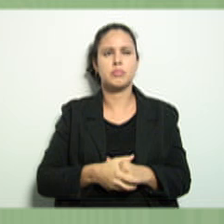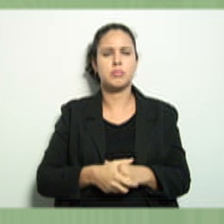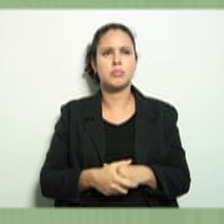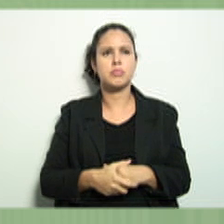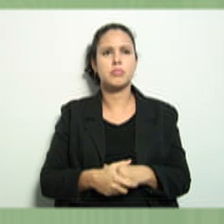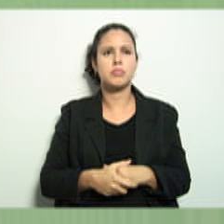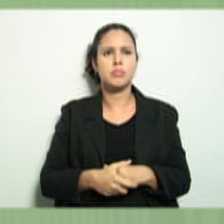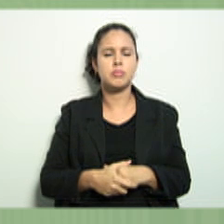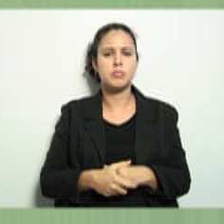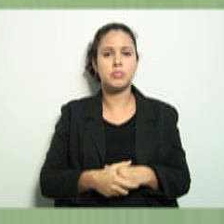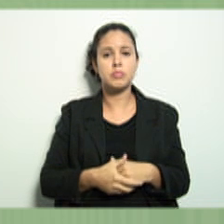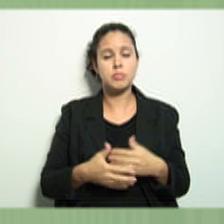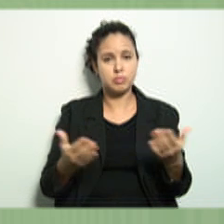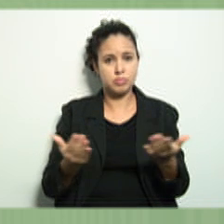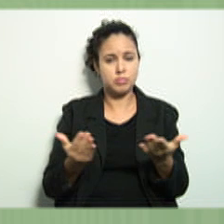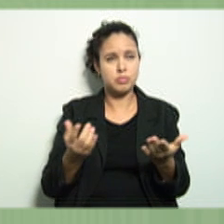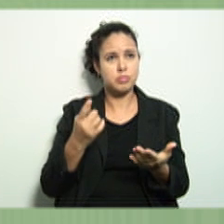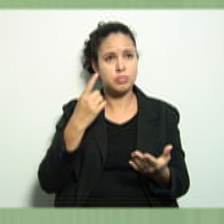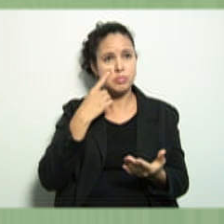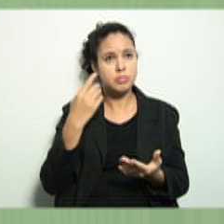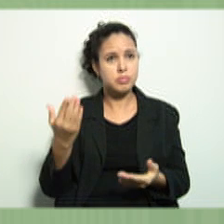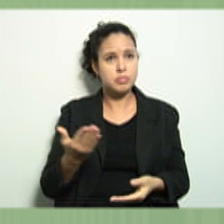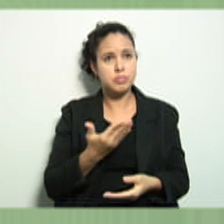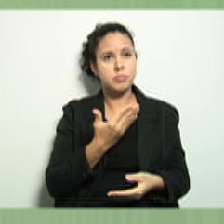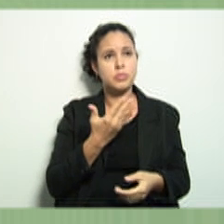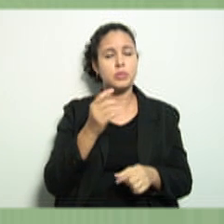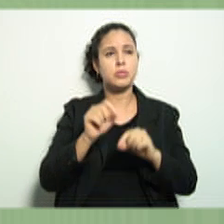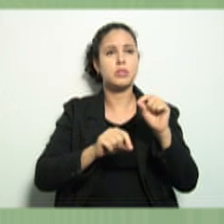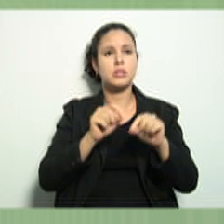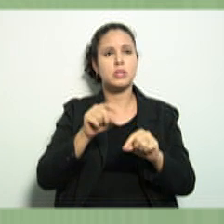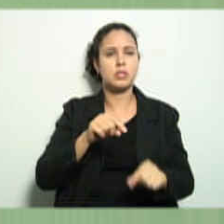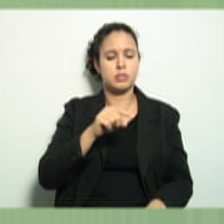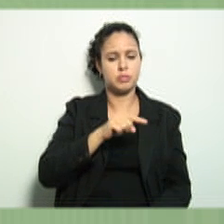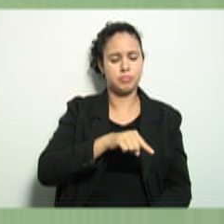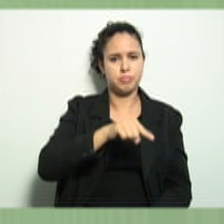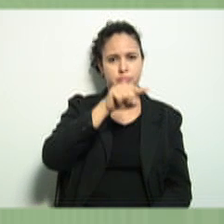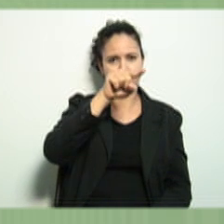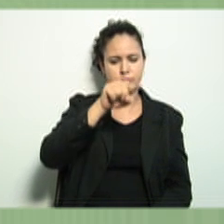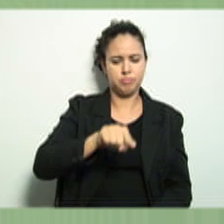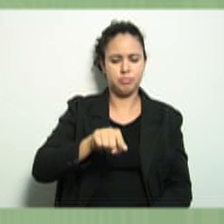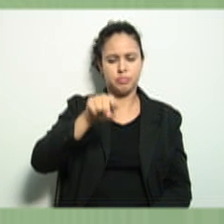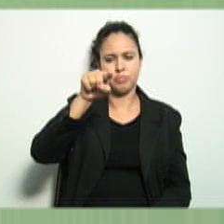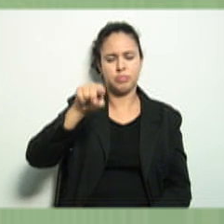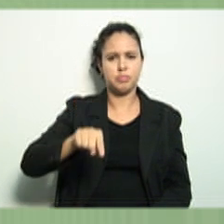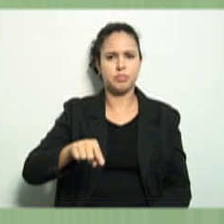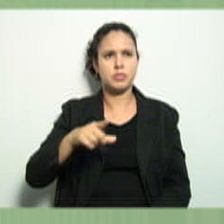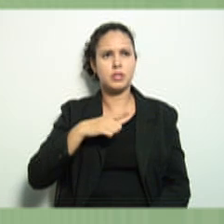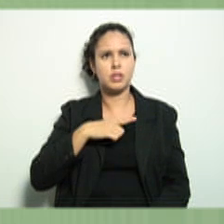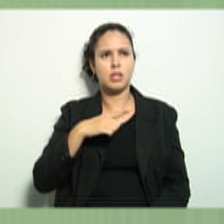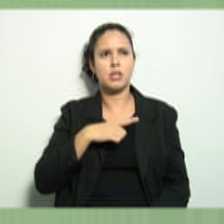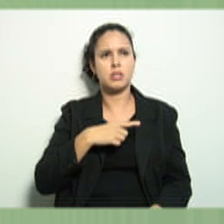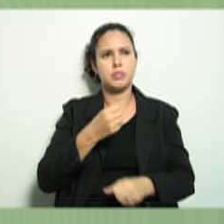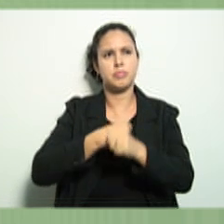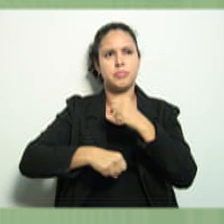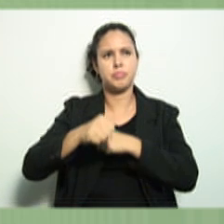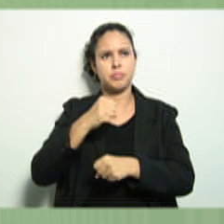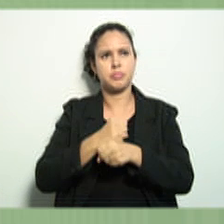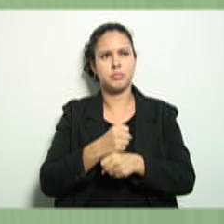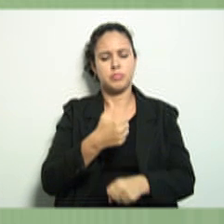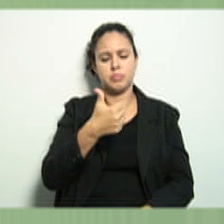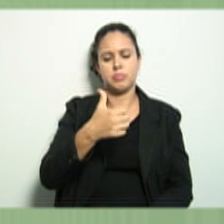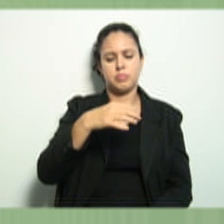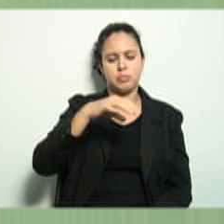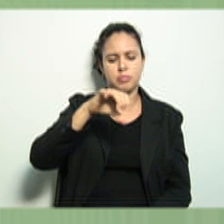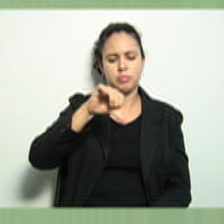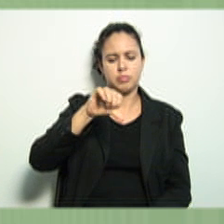E aí a gente pode ver, pessoal, né, nesse gráfico, que a gente tem ali de